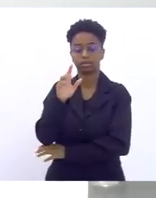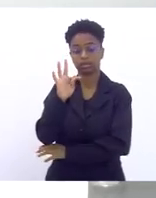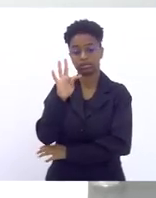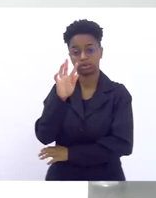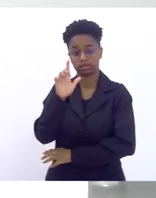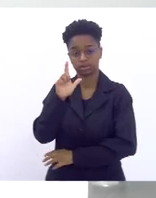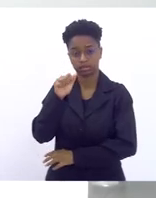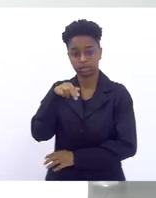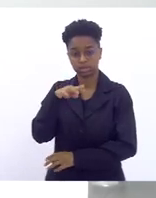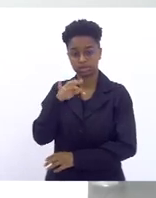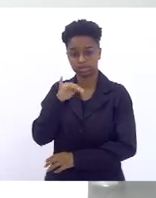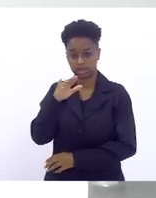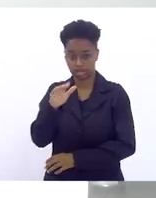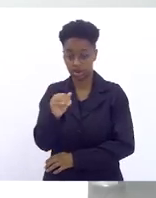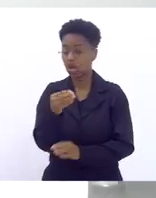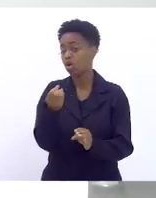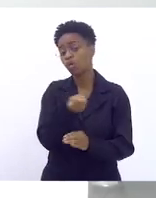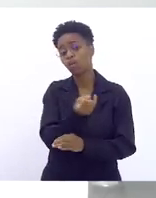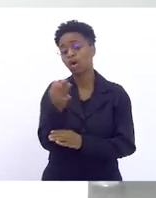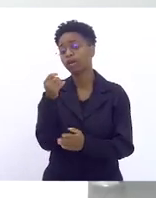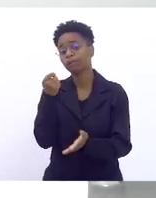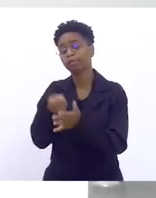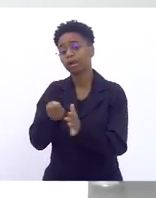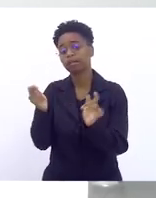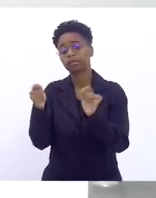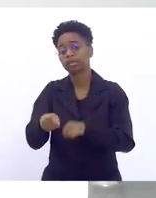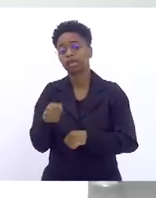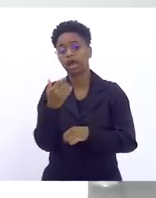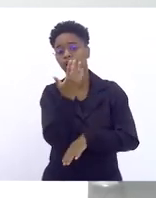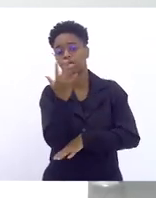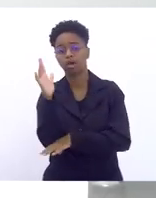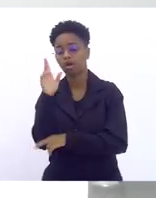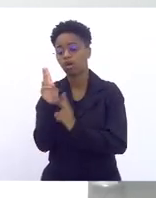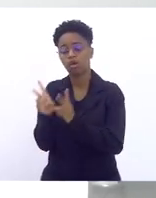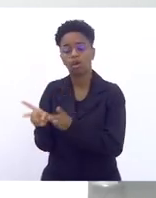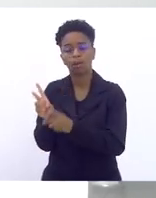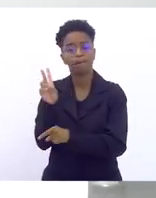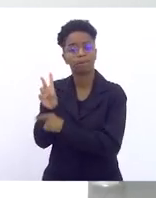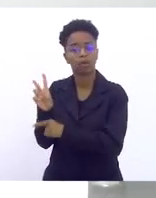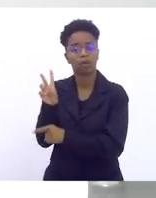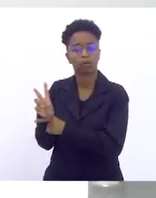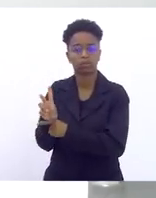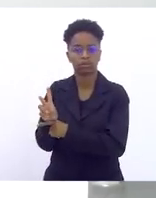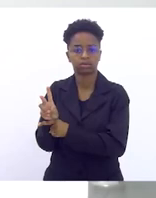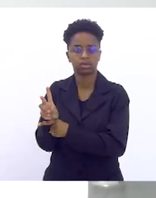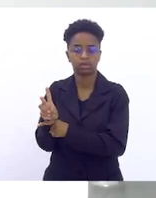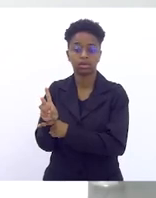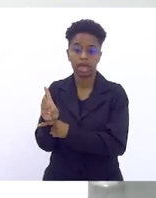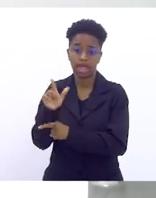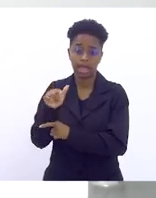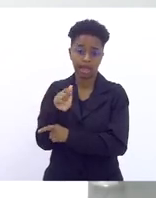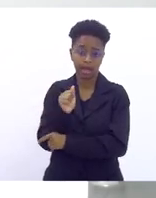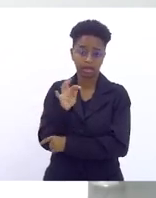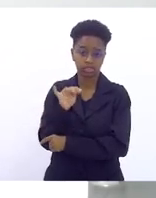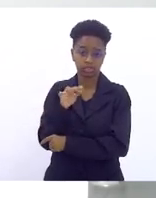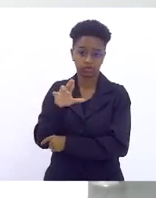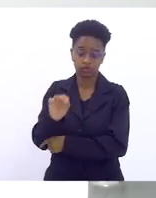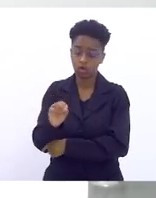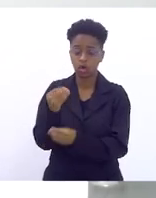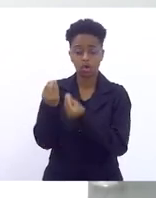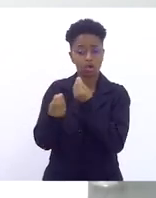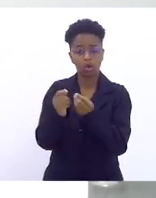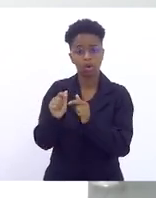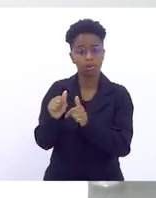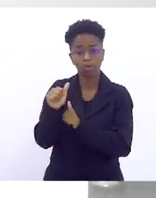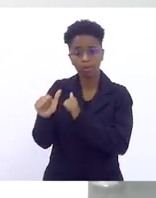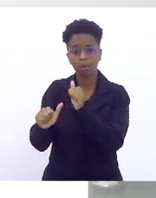é um ativo isso é um ativo Você tem o programa de pagamento né ambiental Então como que a gente transforma esse